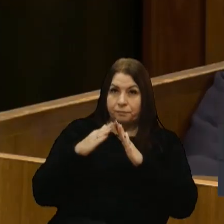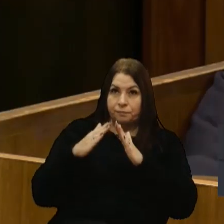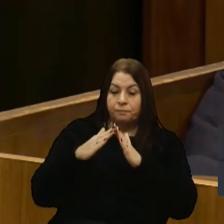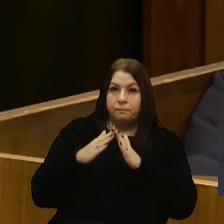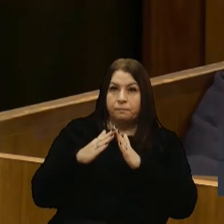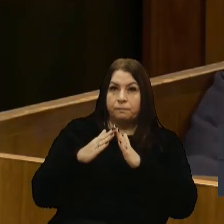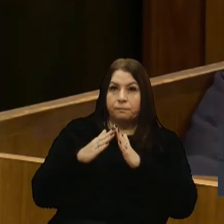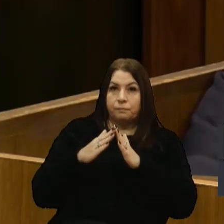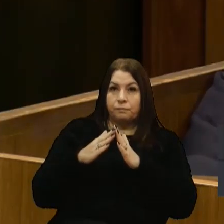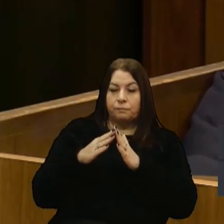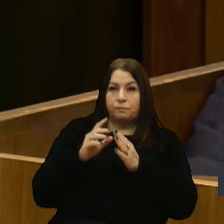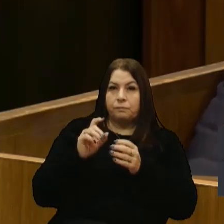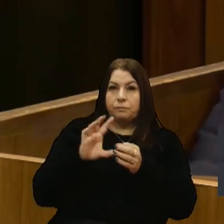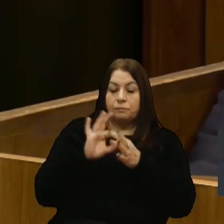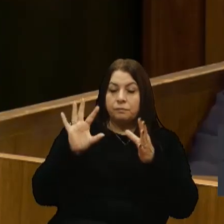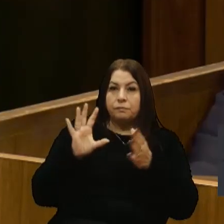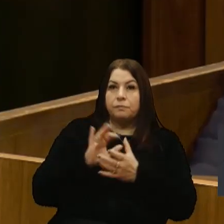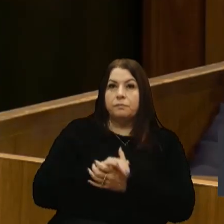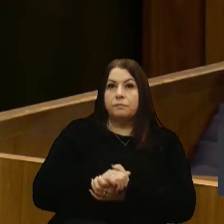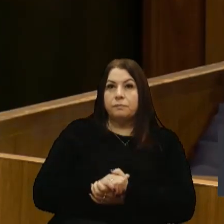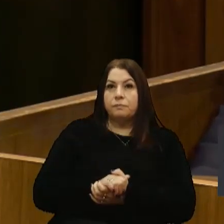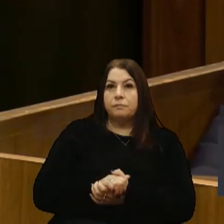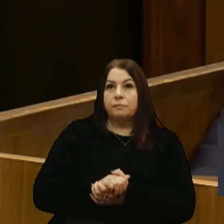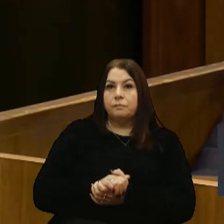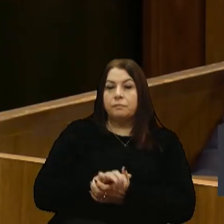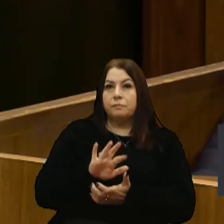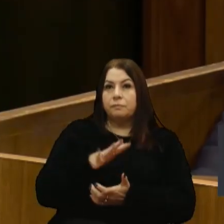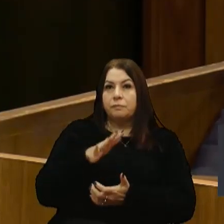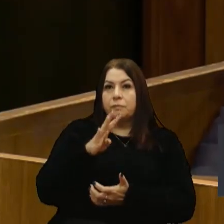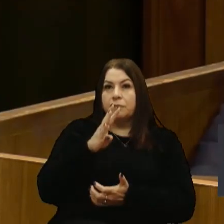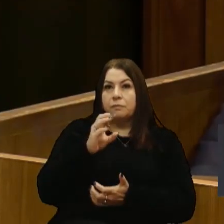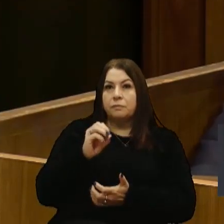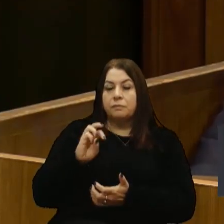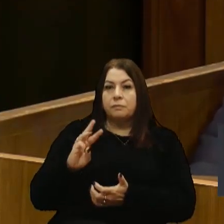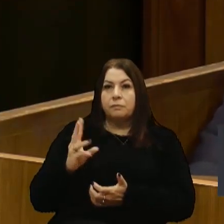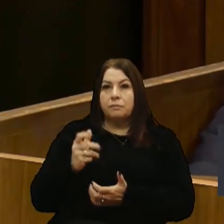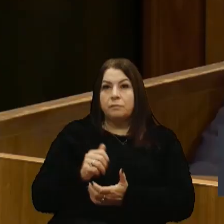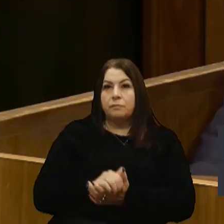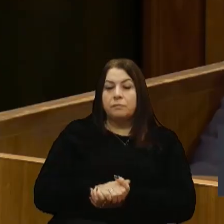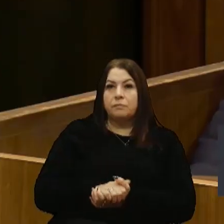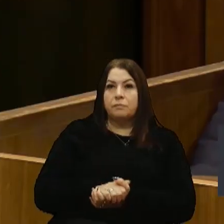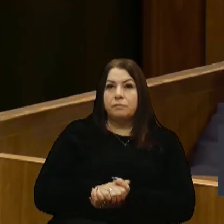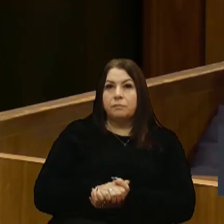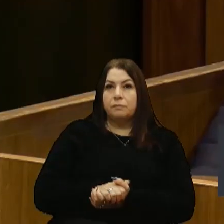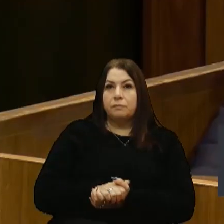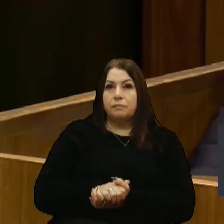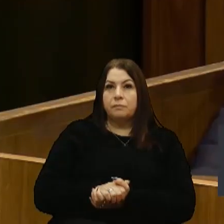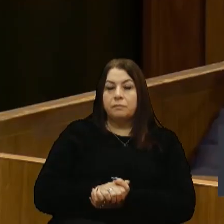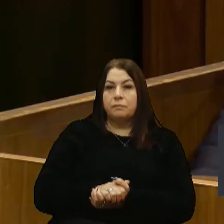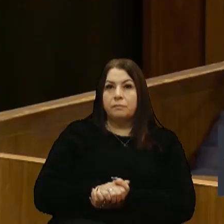casa de uma autorização de em torno de 40 milhões para